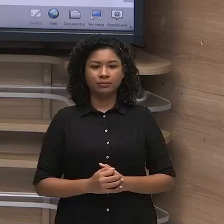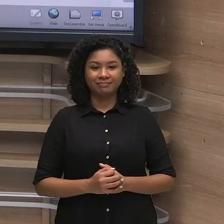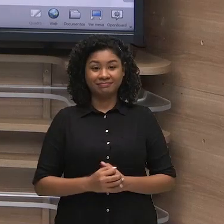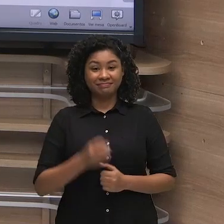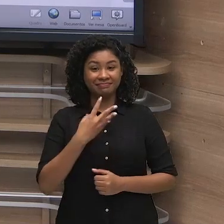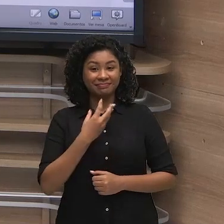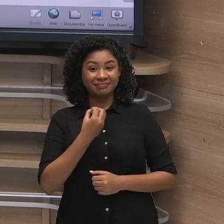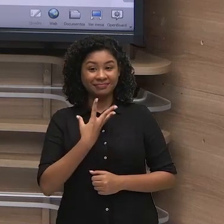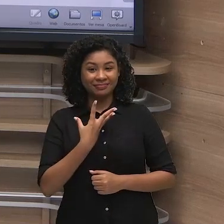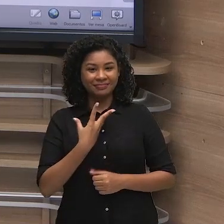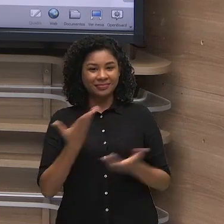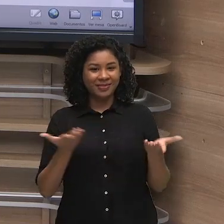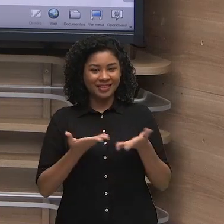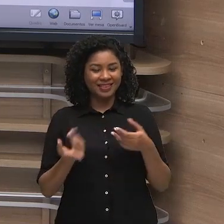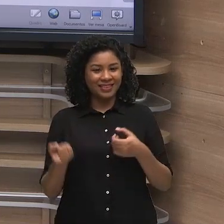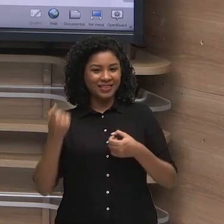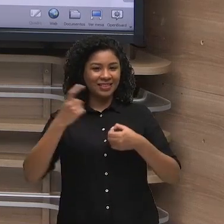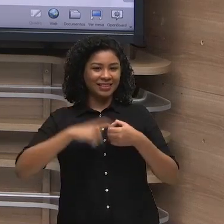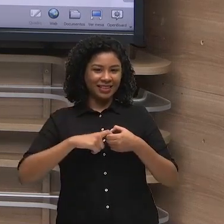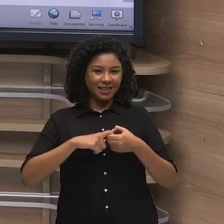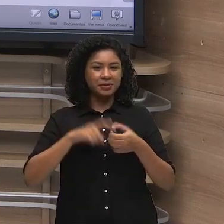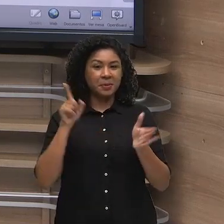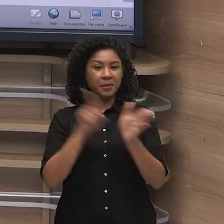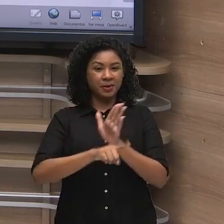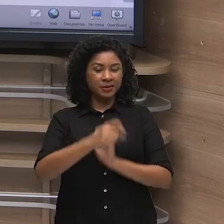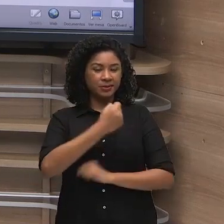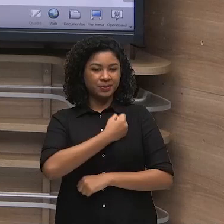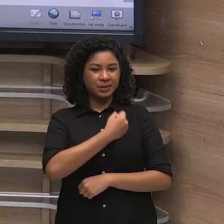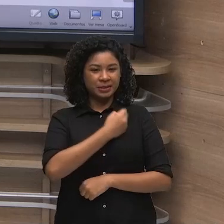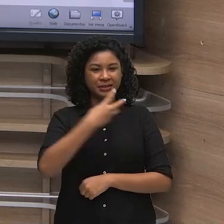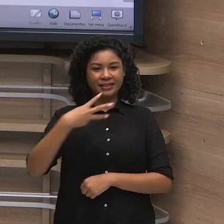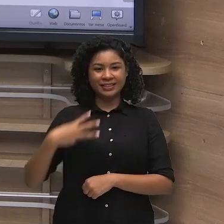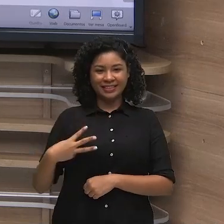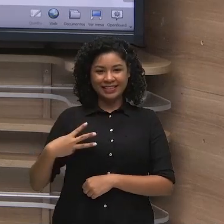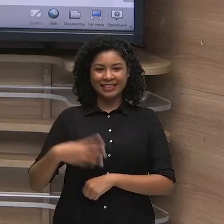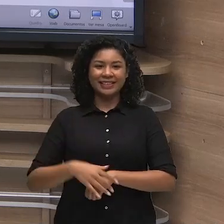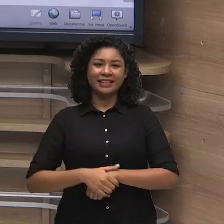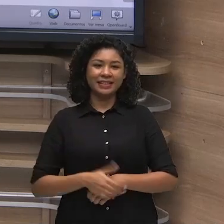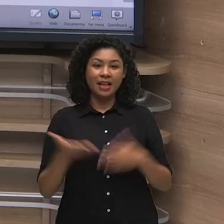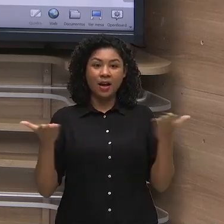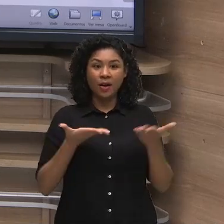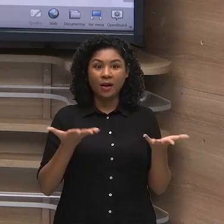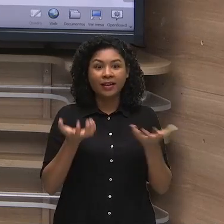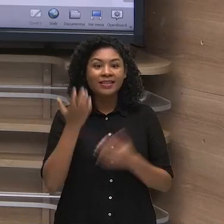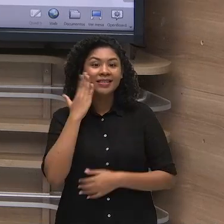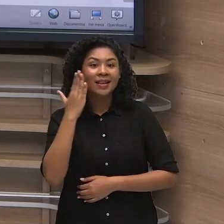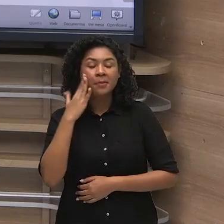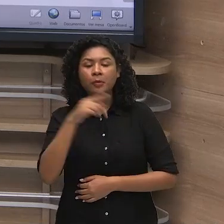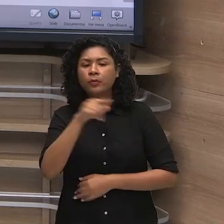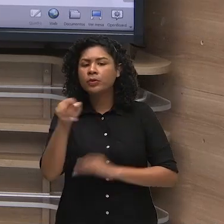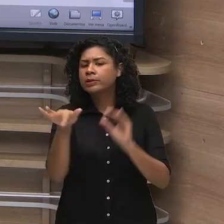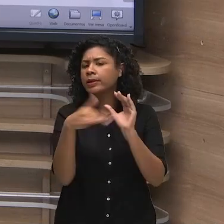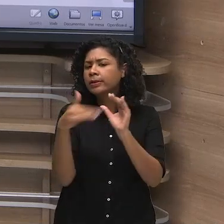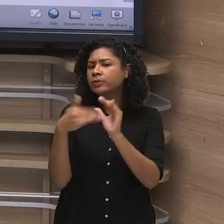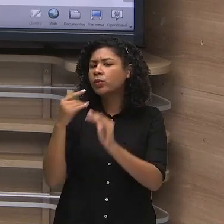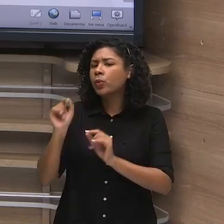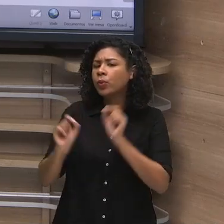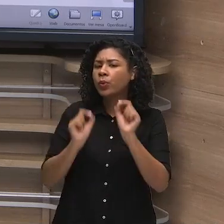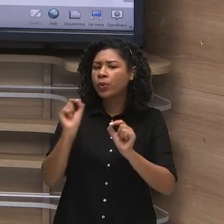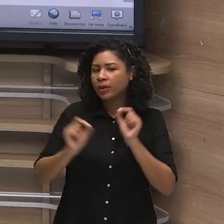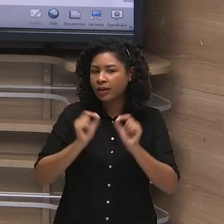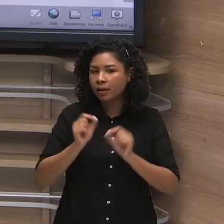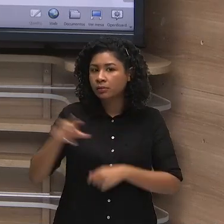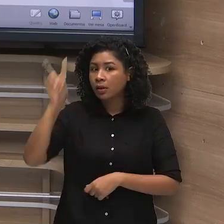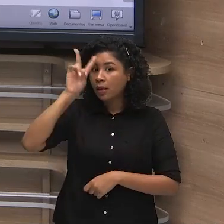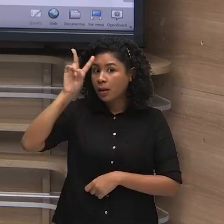Muito bem, então retornamos para a nossa questão de número 3. Vamos ver o que vocês responderam para nós. Lembrando que agora